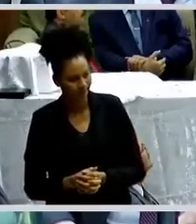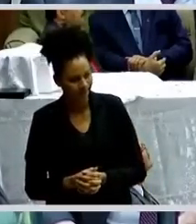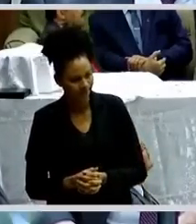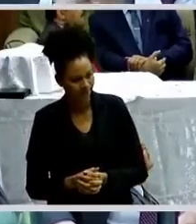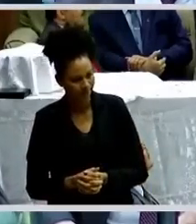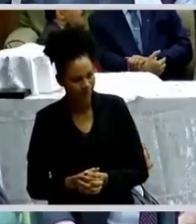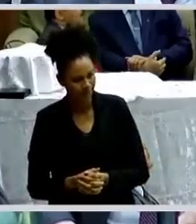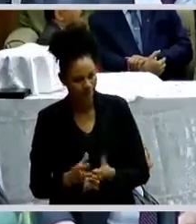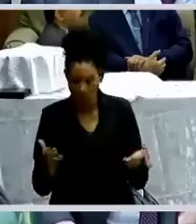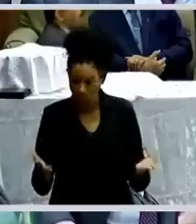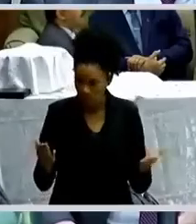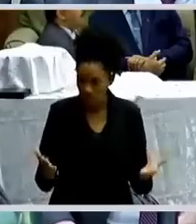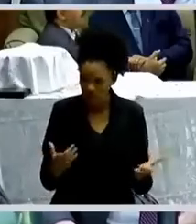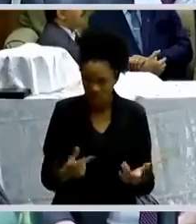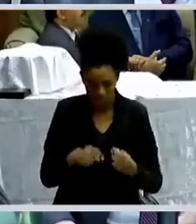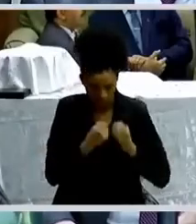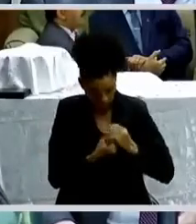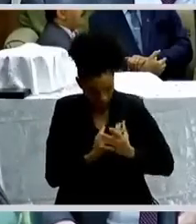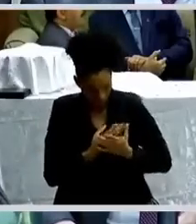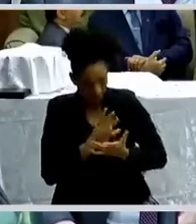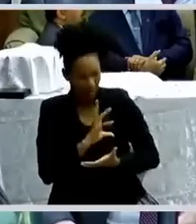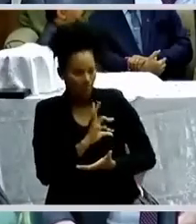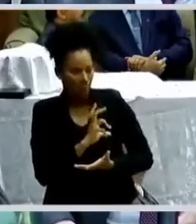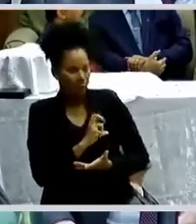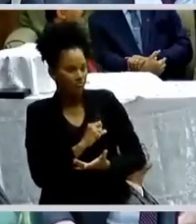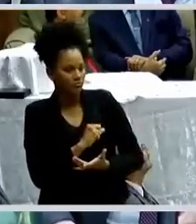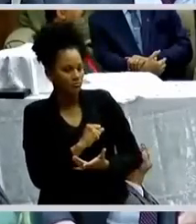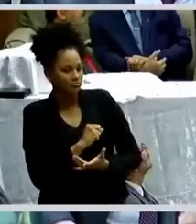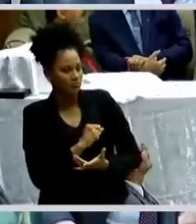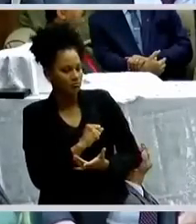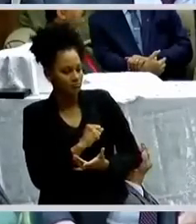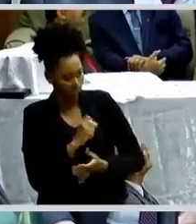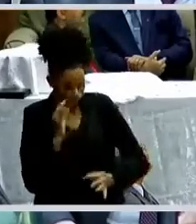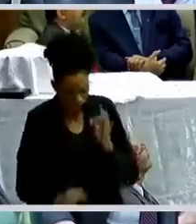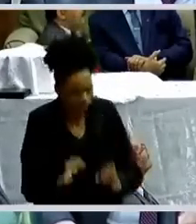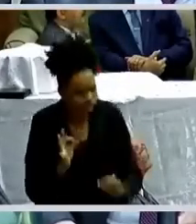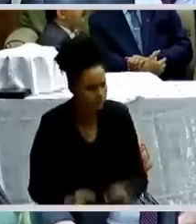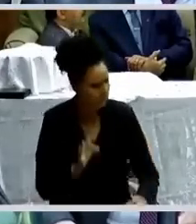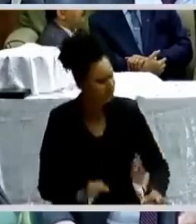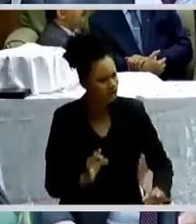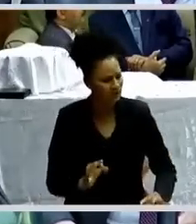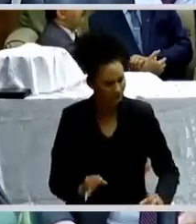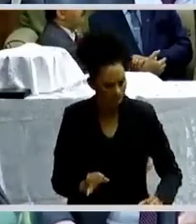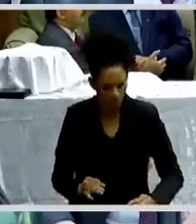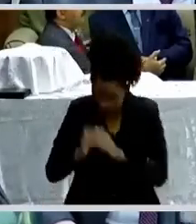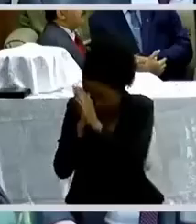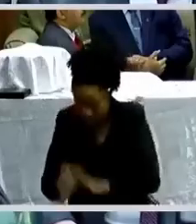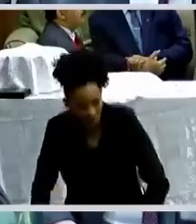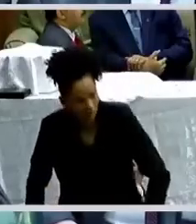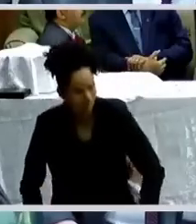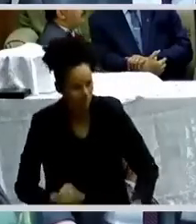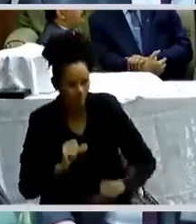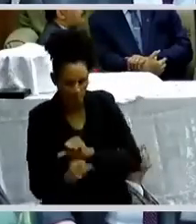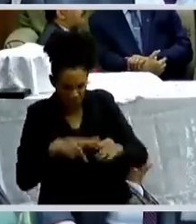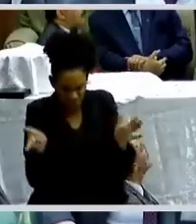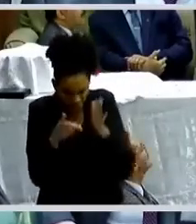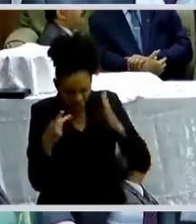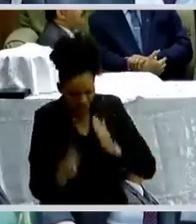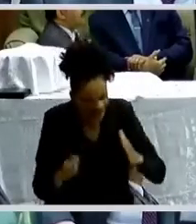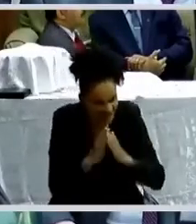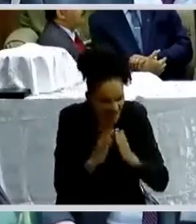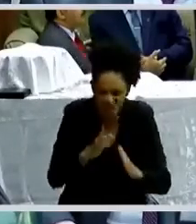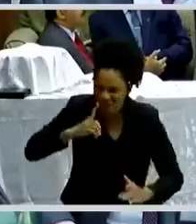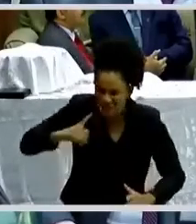Em vez de manter a chama do amor, da justiça e da adoração, fizeram da casa de Deus